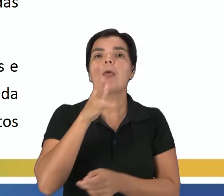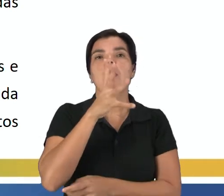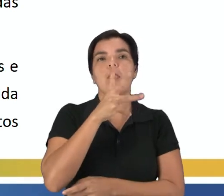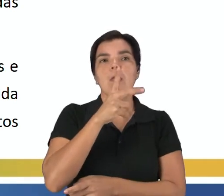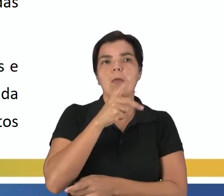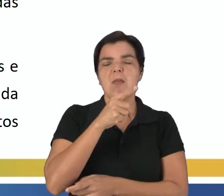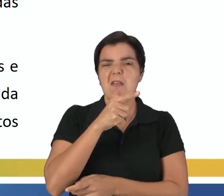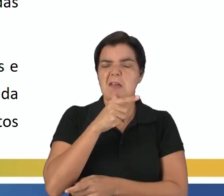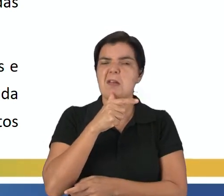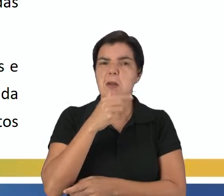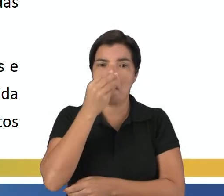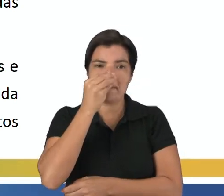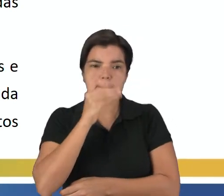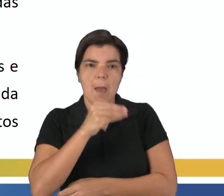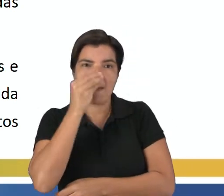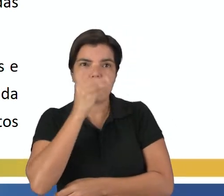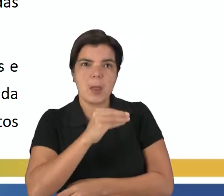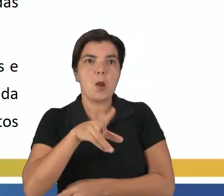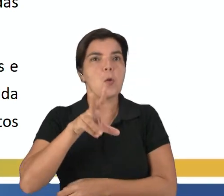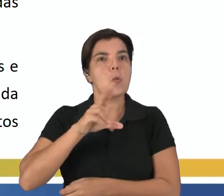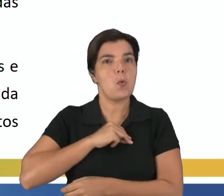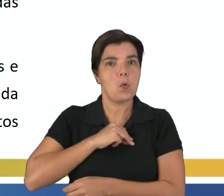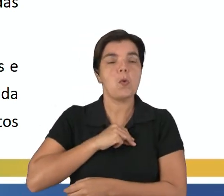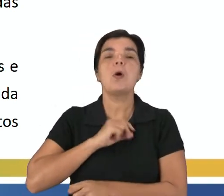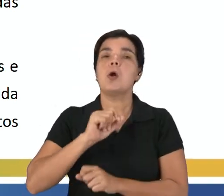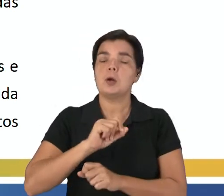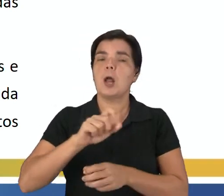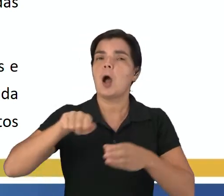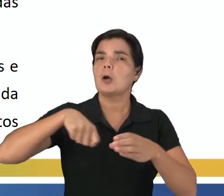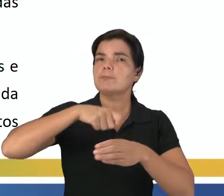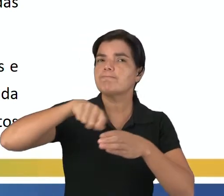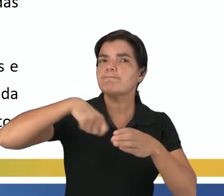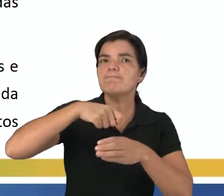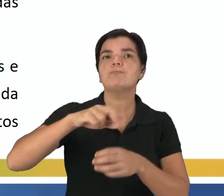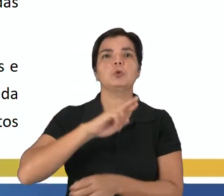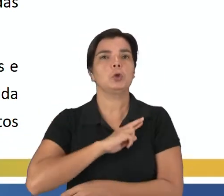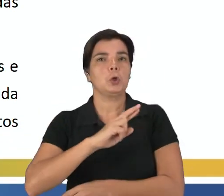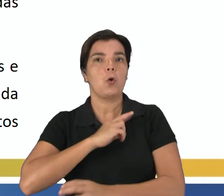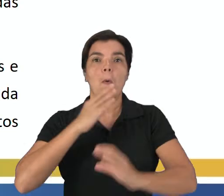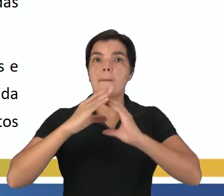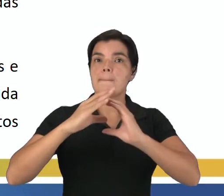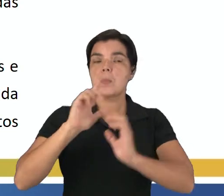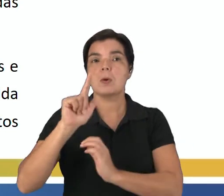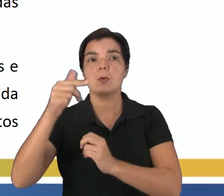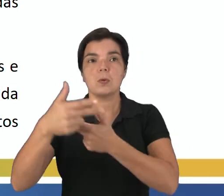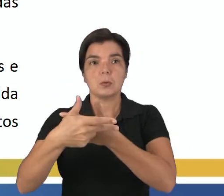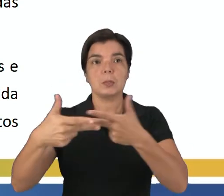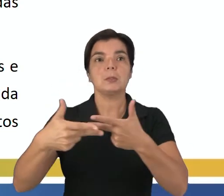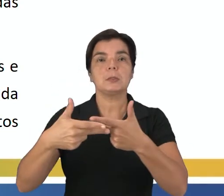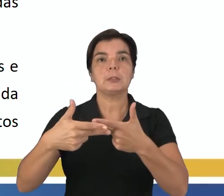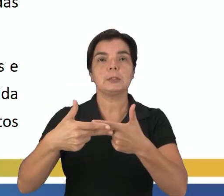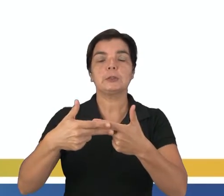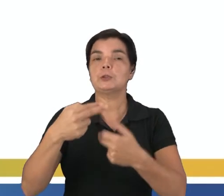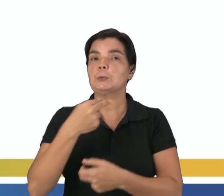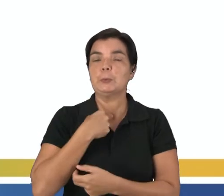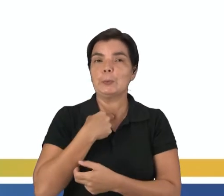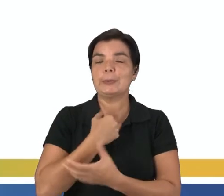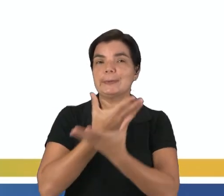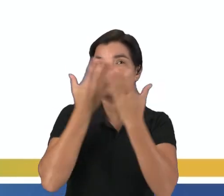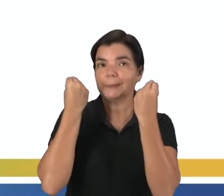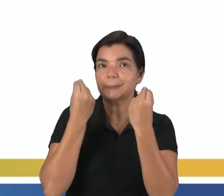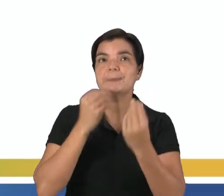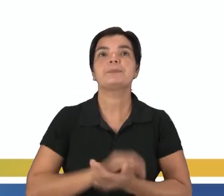duramente reprimida pelos portugueses, a herança da culinária, religião, música e outros aspectos são